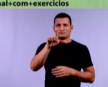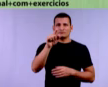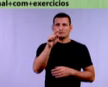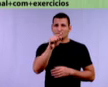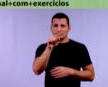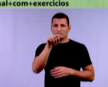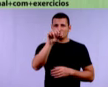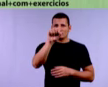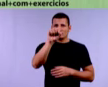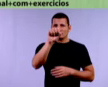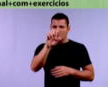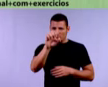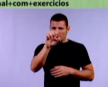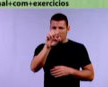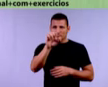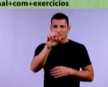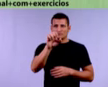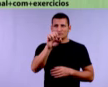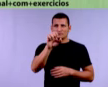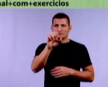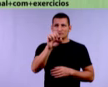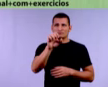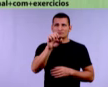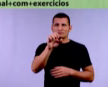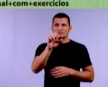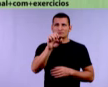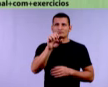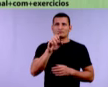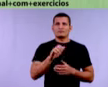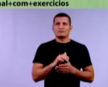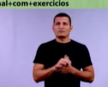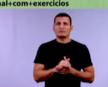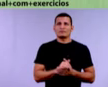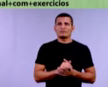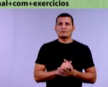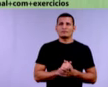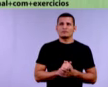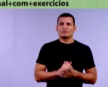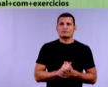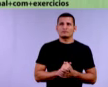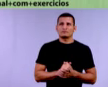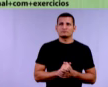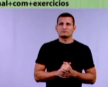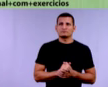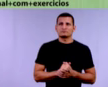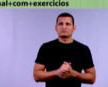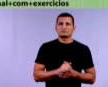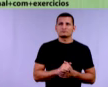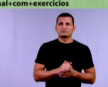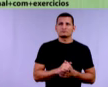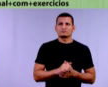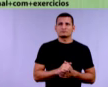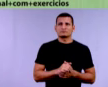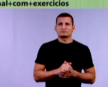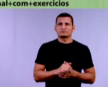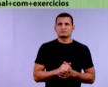nunca, se depois, se entre, essa é a dica. Se entre